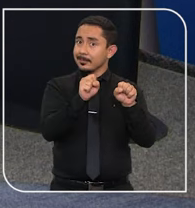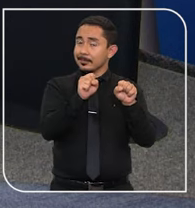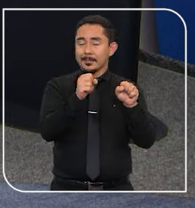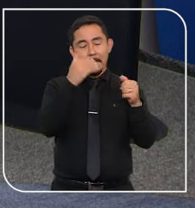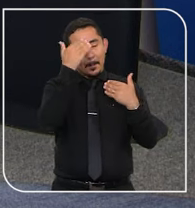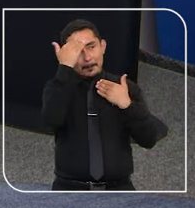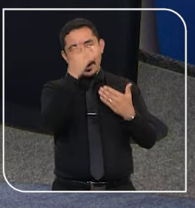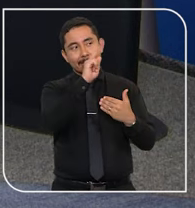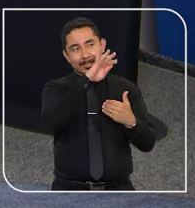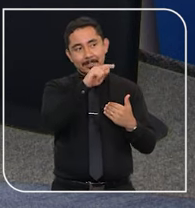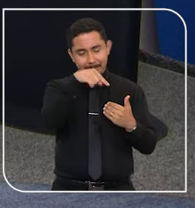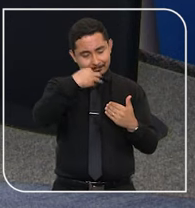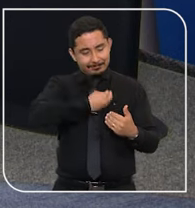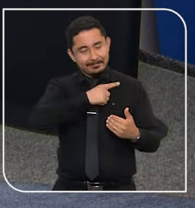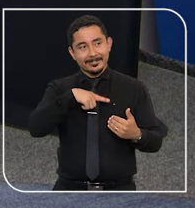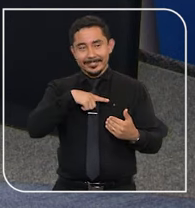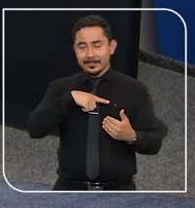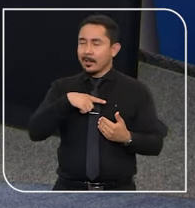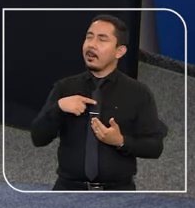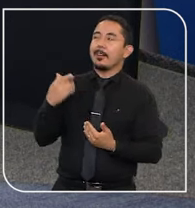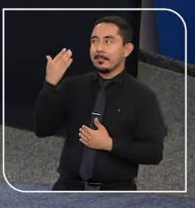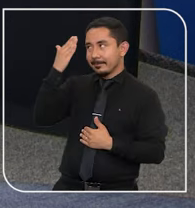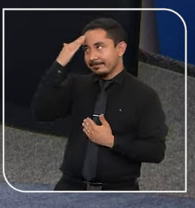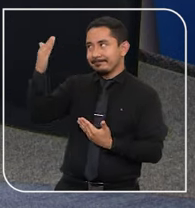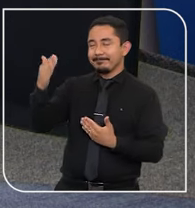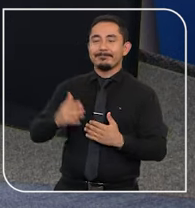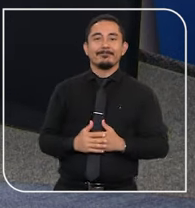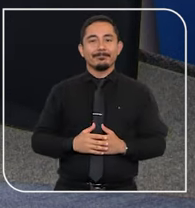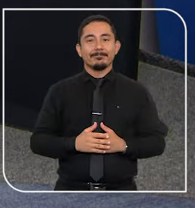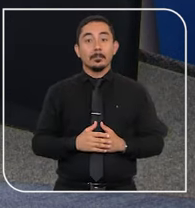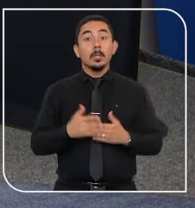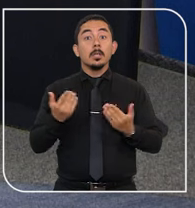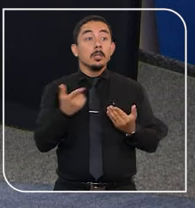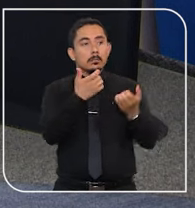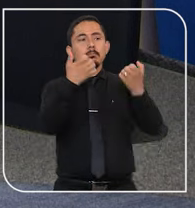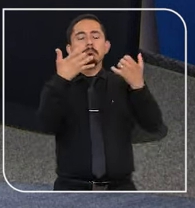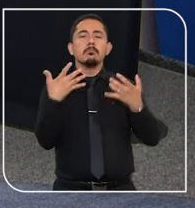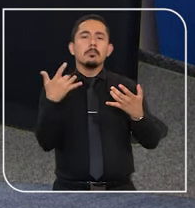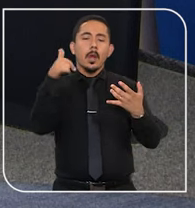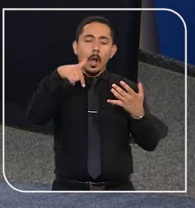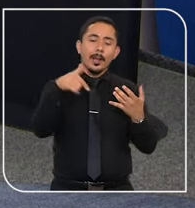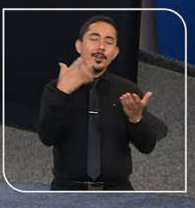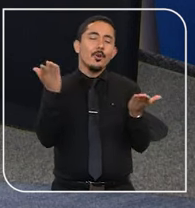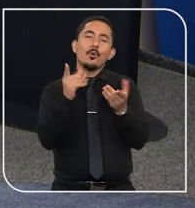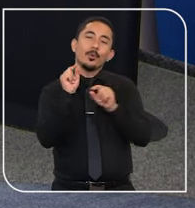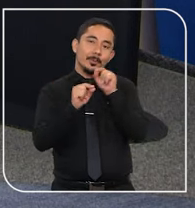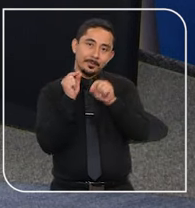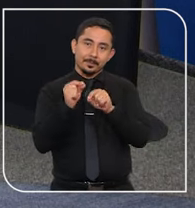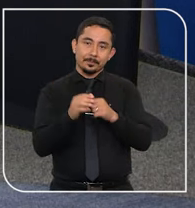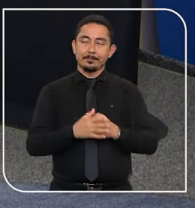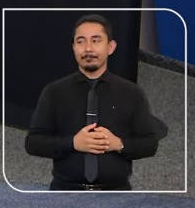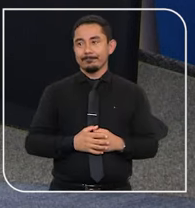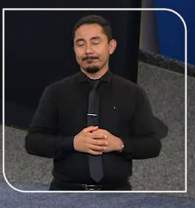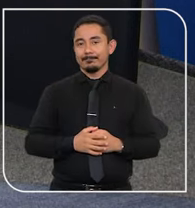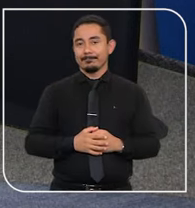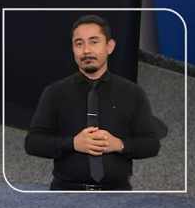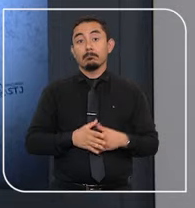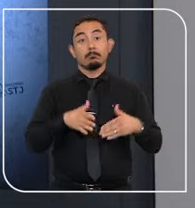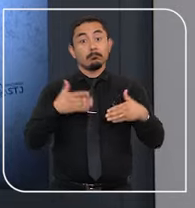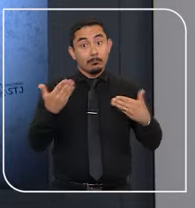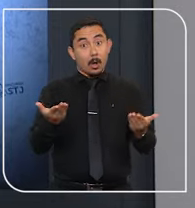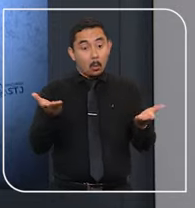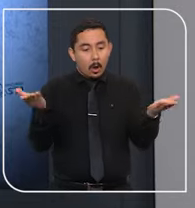tribunal Muito obrigado Dani pela sua participação Eu que agradeço Kátia Agora me conta o que você traz pra gente hoje